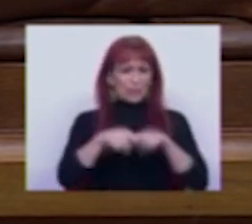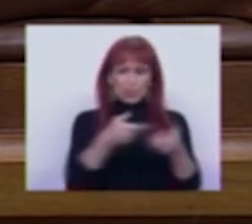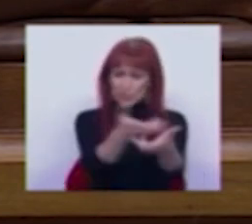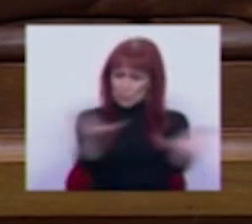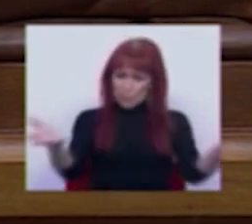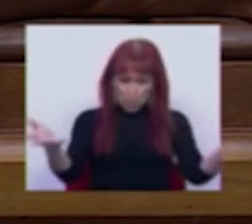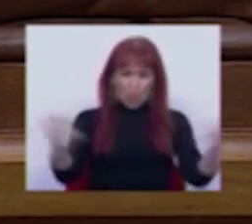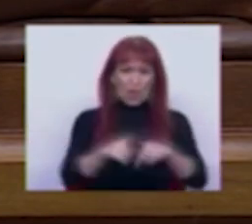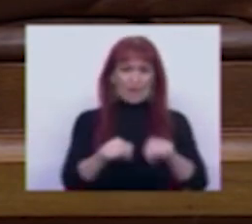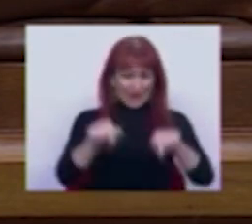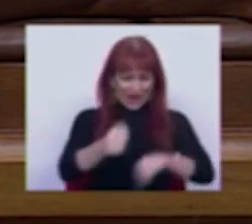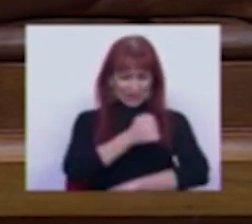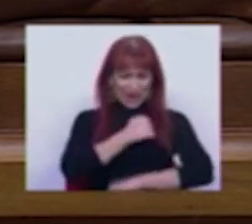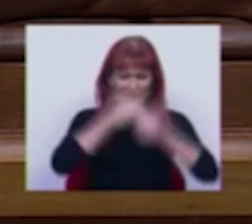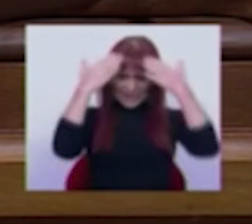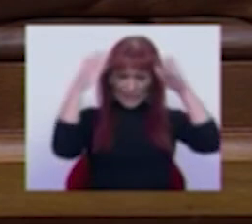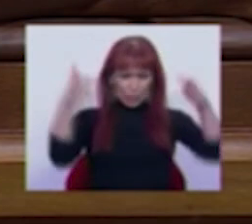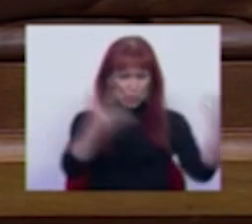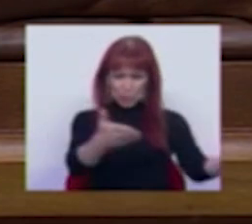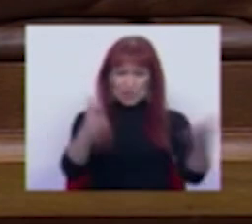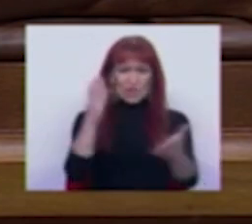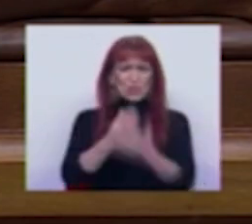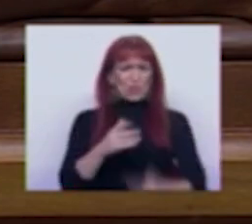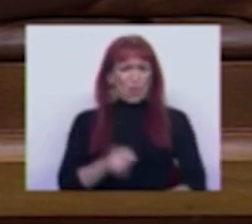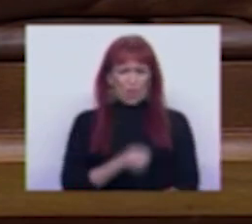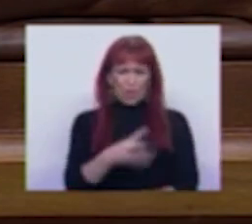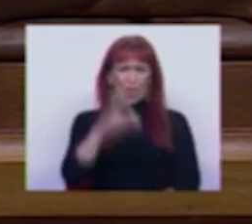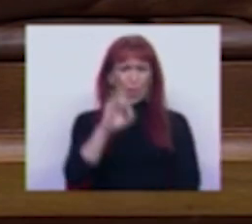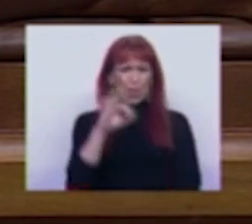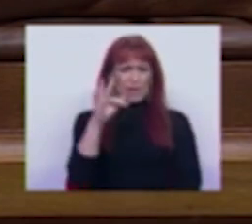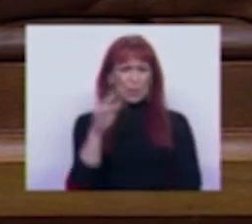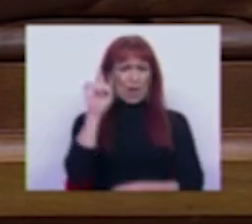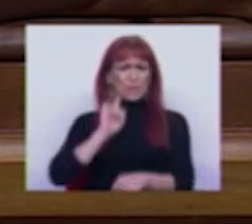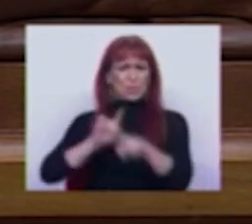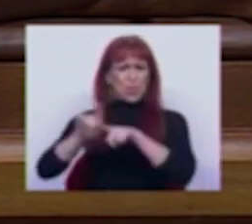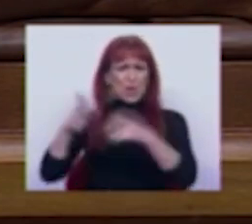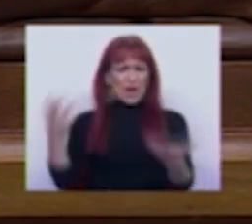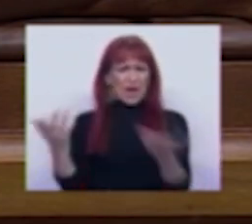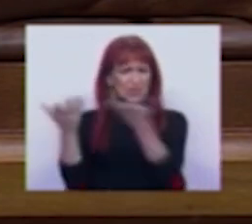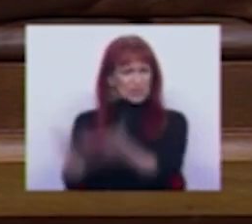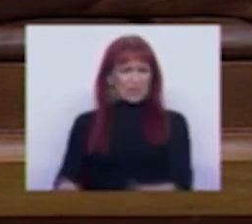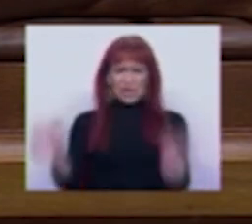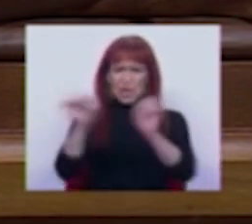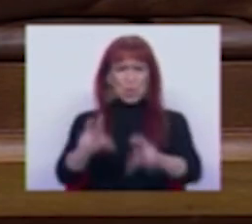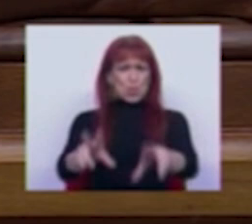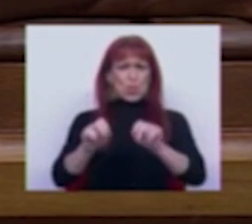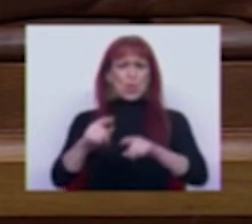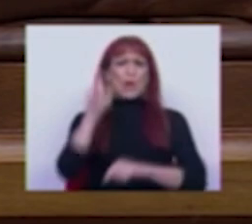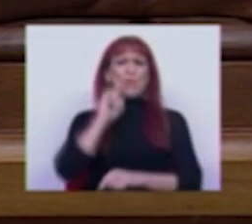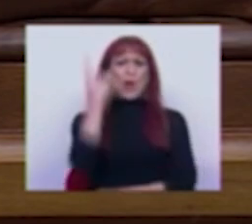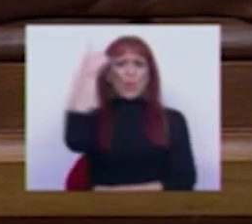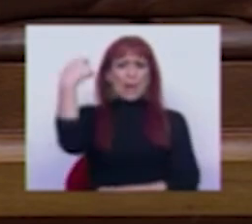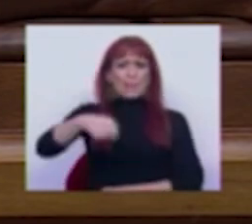deste hemiciclo, desta que é a Casa da Democracia, somos apenas 84 deputadas, mulheres, e nunca tivemos uma mulher